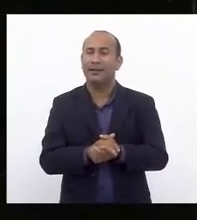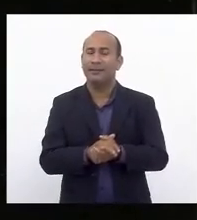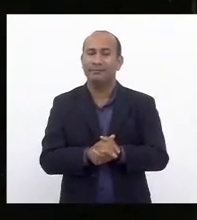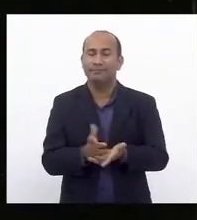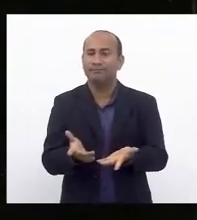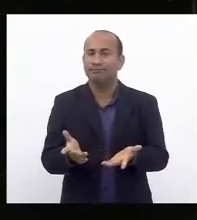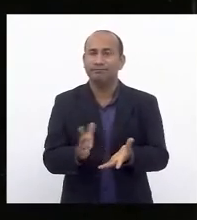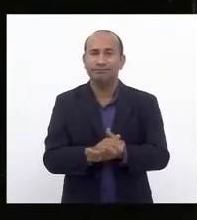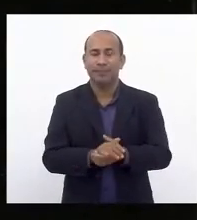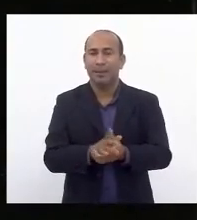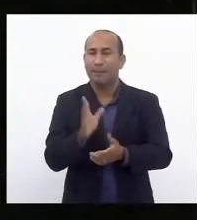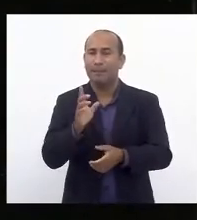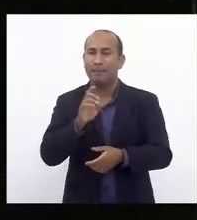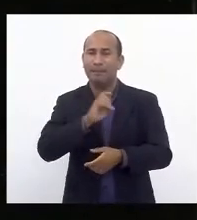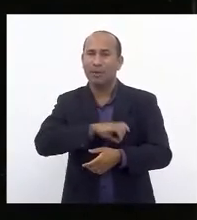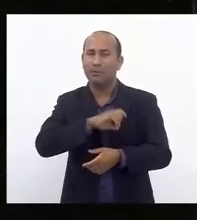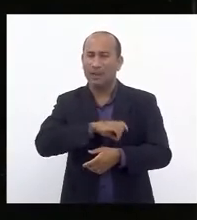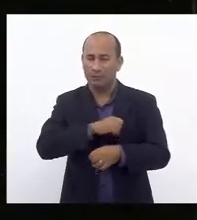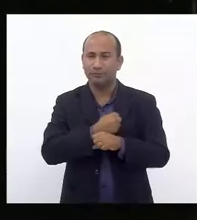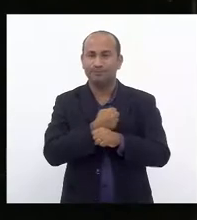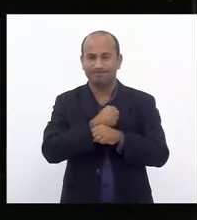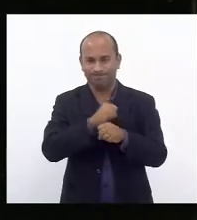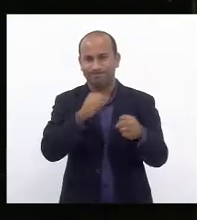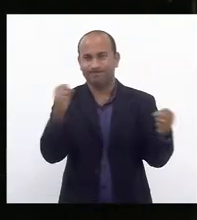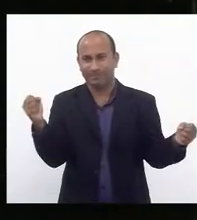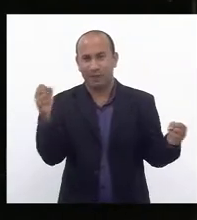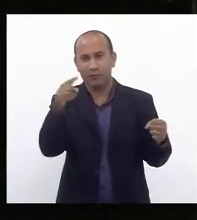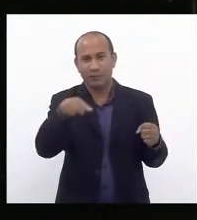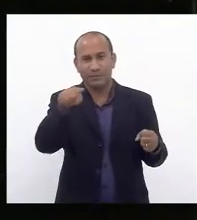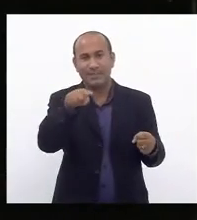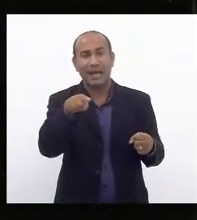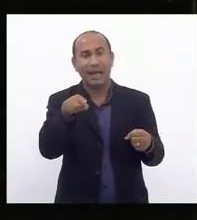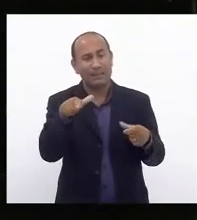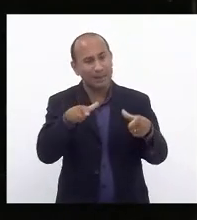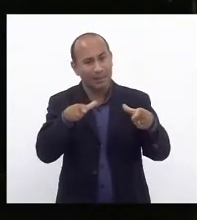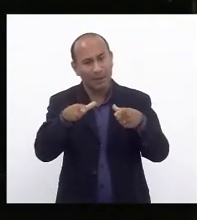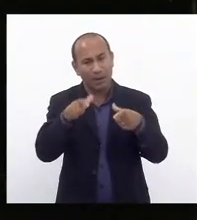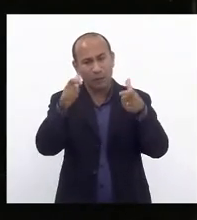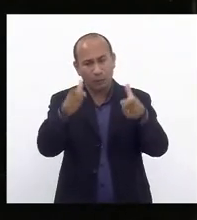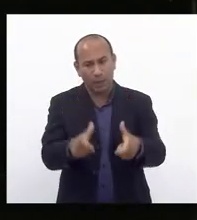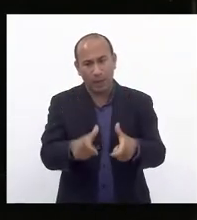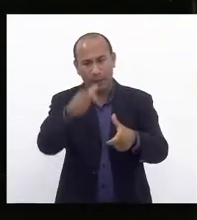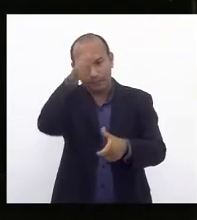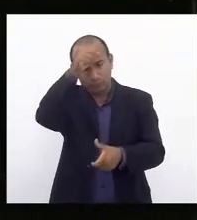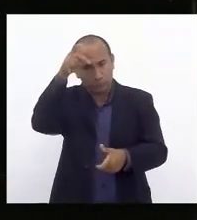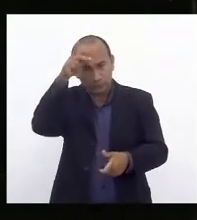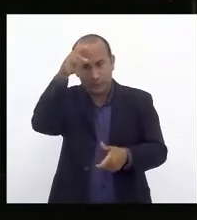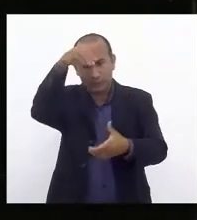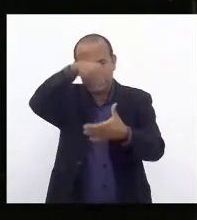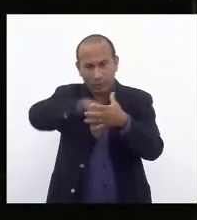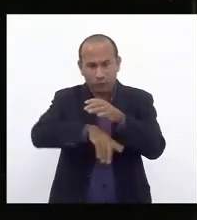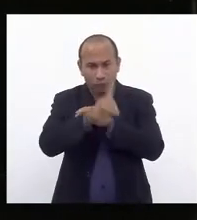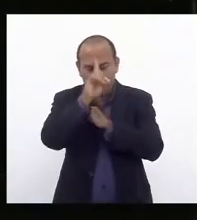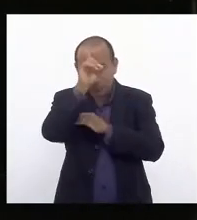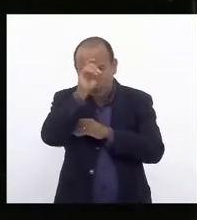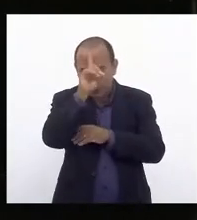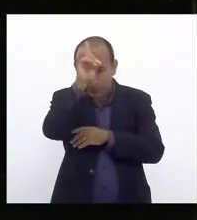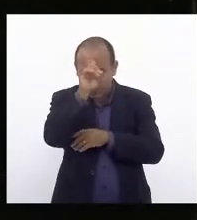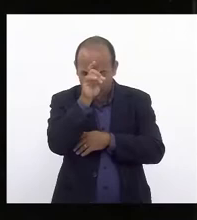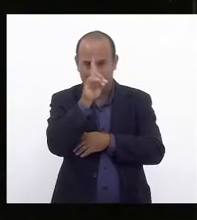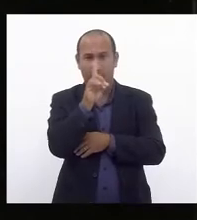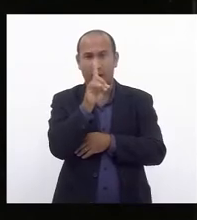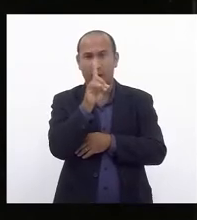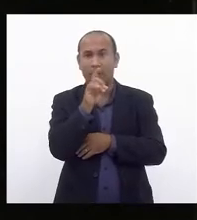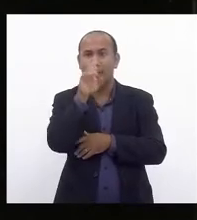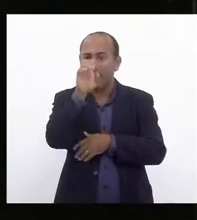isso é de uma perversidade muito grande. Você trabalhar numa unidade pública, você trabalhar numa instituição, num hospital